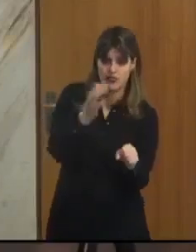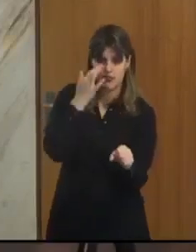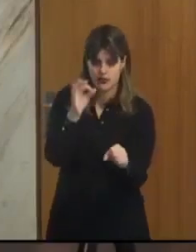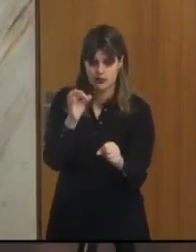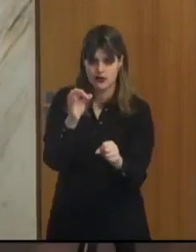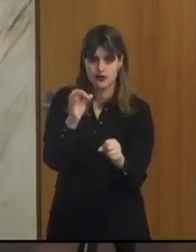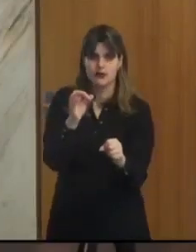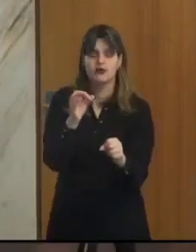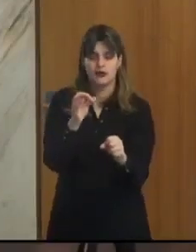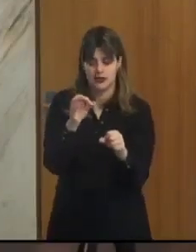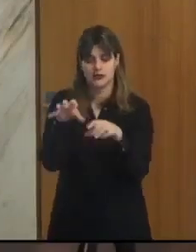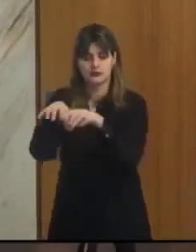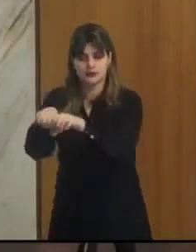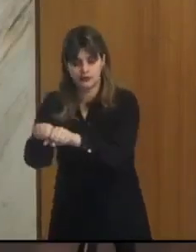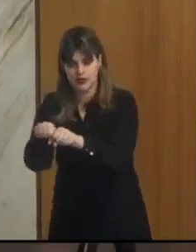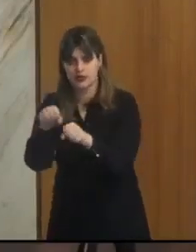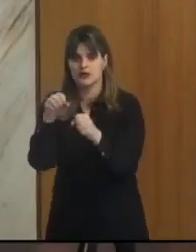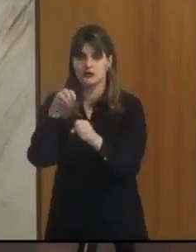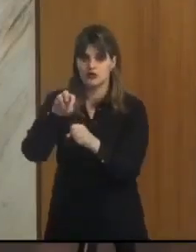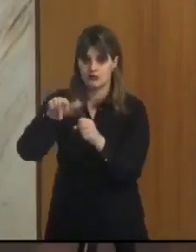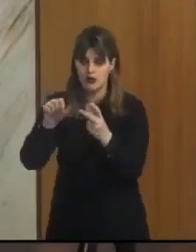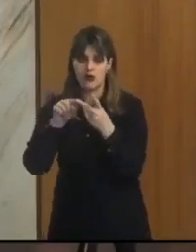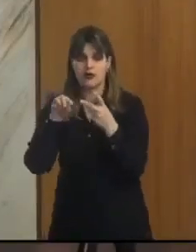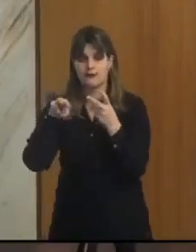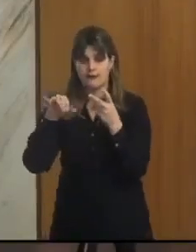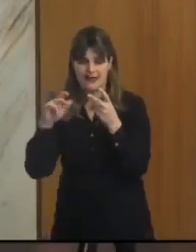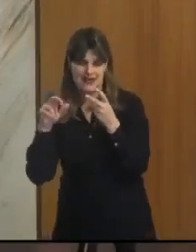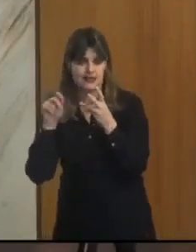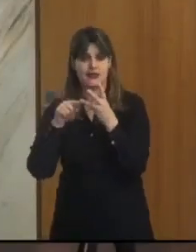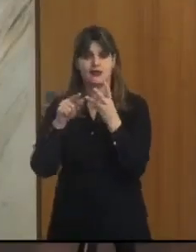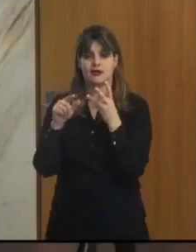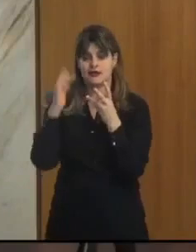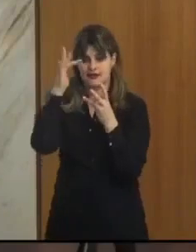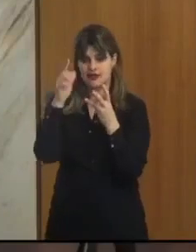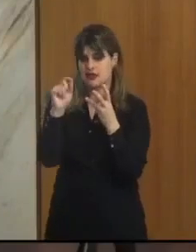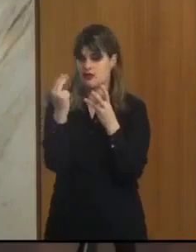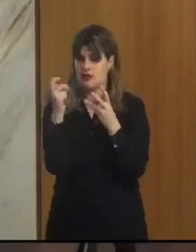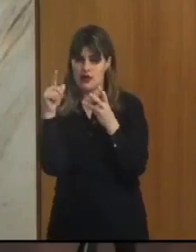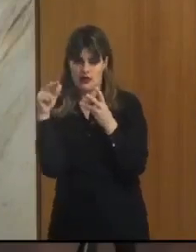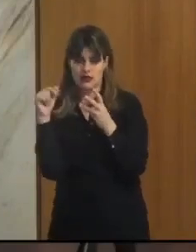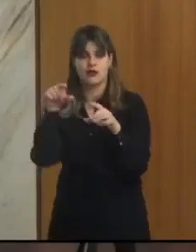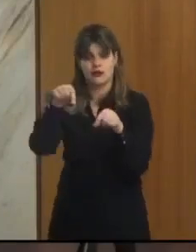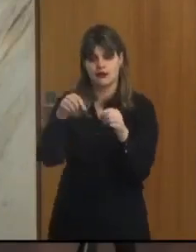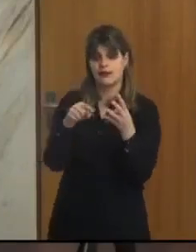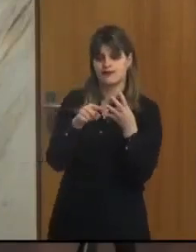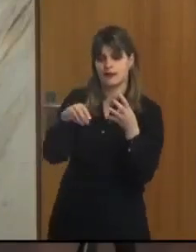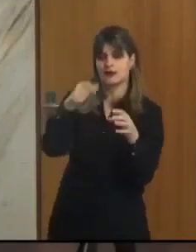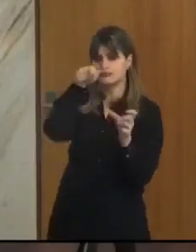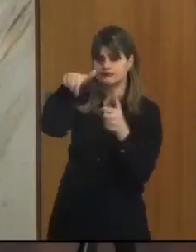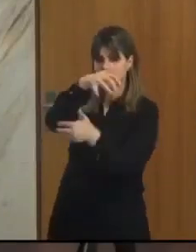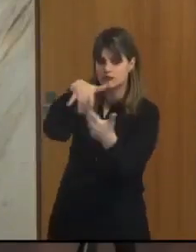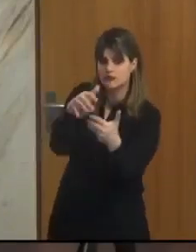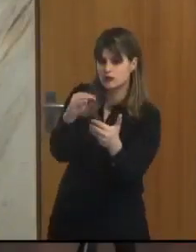atacam Montemor-o-Velho, Santa Eulália e Miranda e a população de Sor, face à iminente, ao iminente perigo